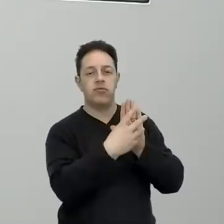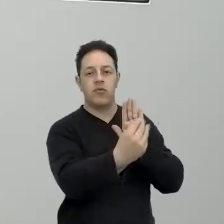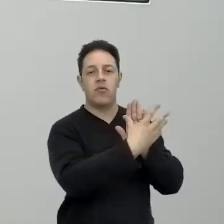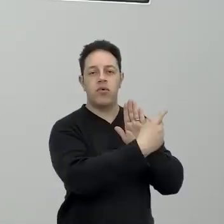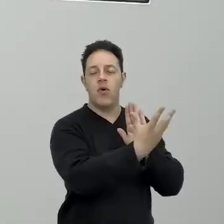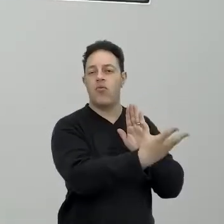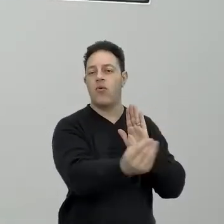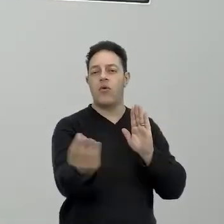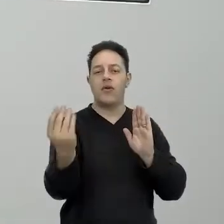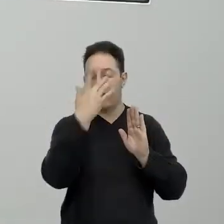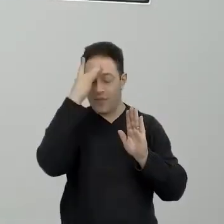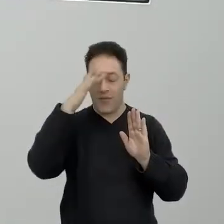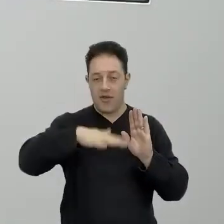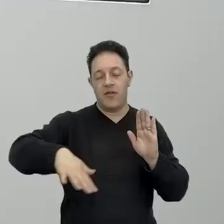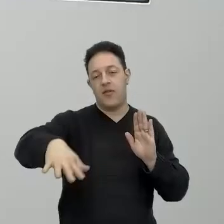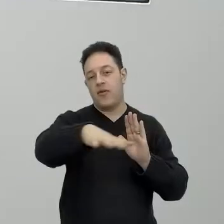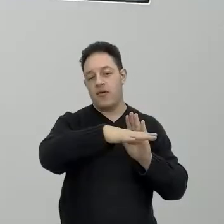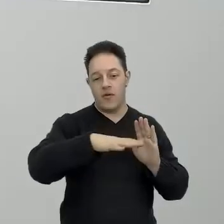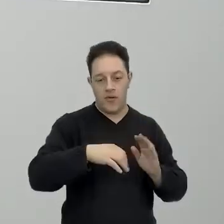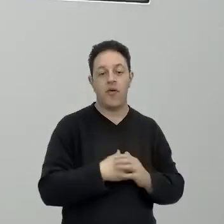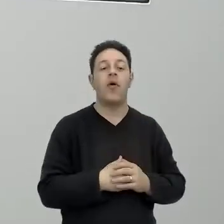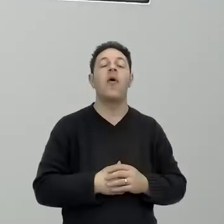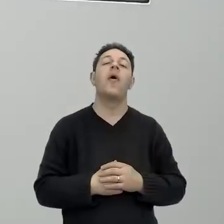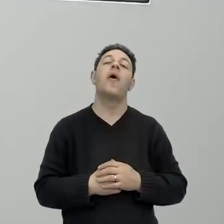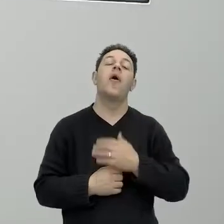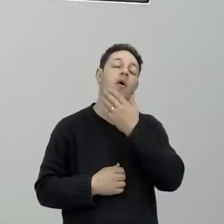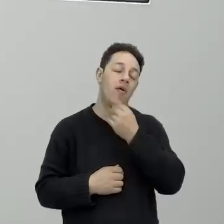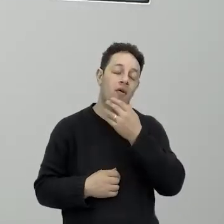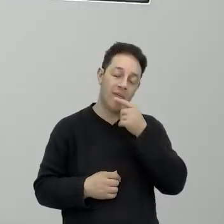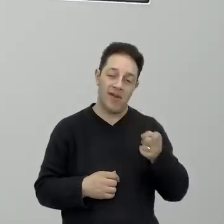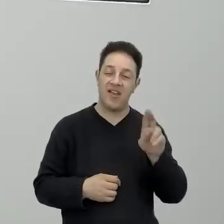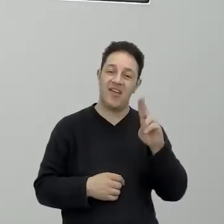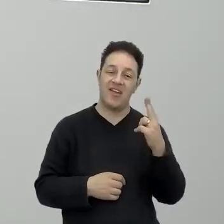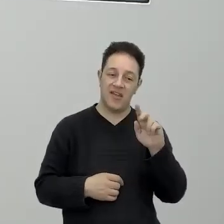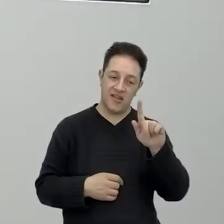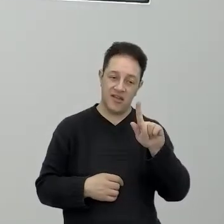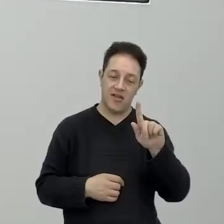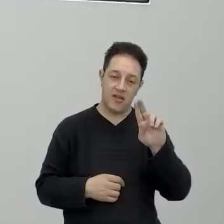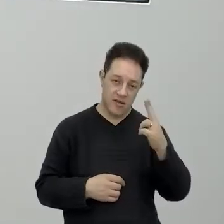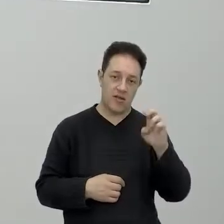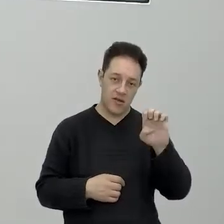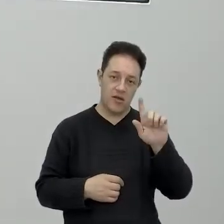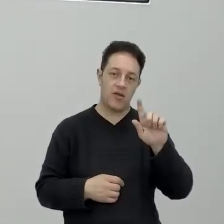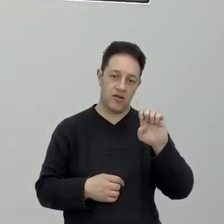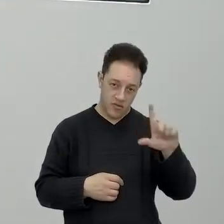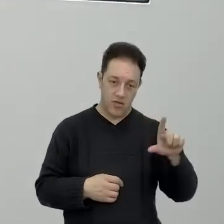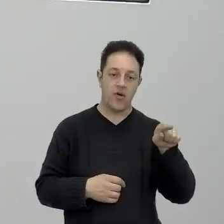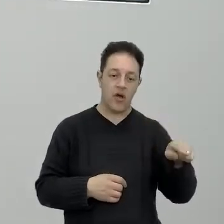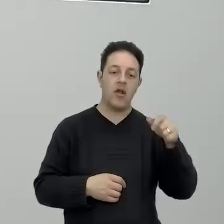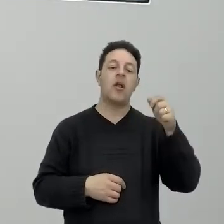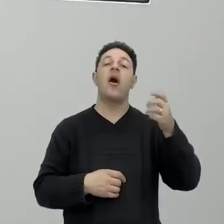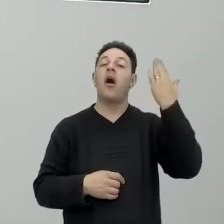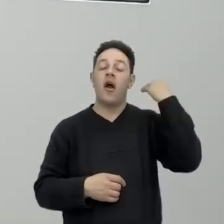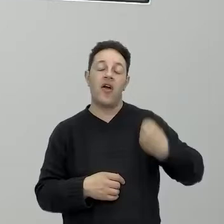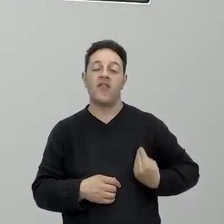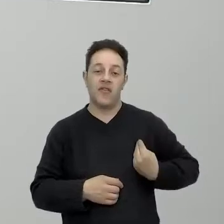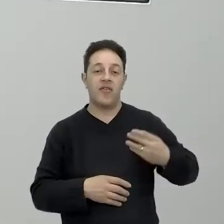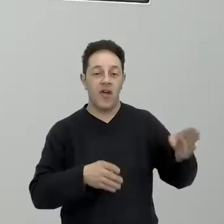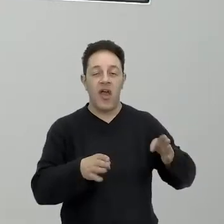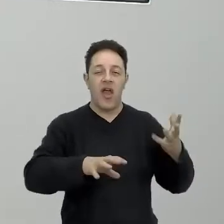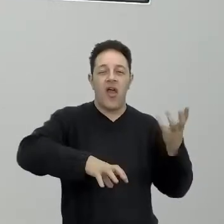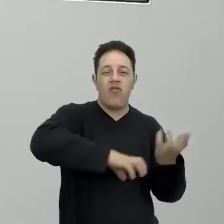pensamento ocidental, né? Então esse filósofo que é o Hegel, ele estava vivendo no momento da Revolução Francesa,